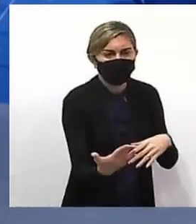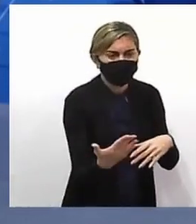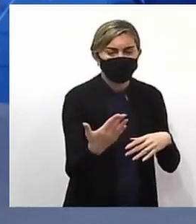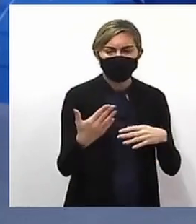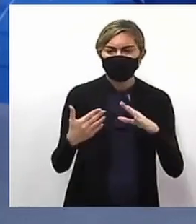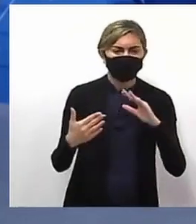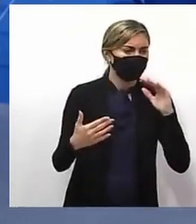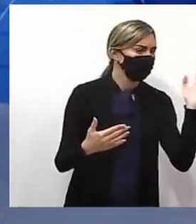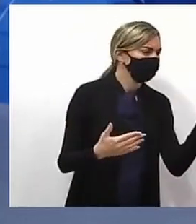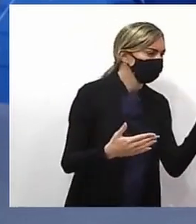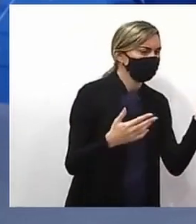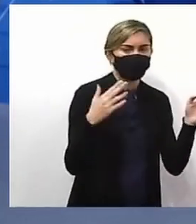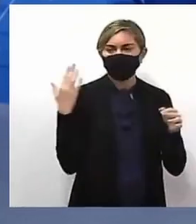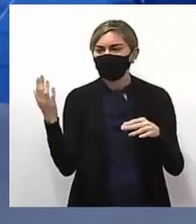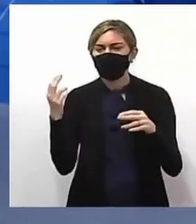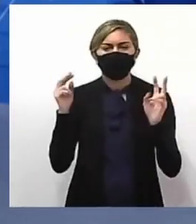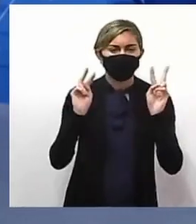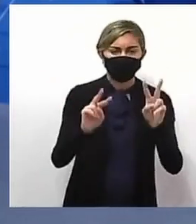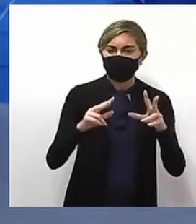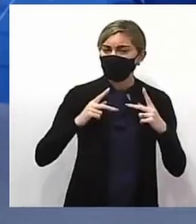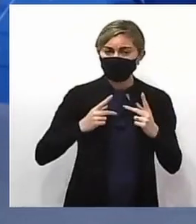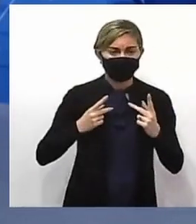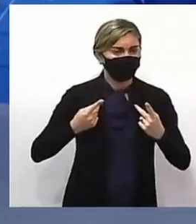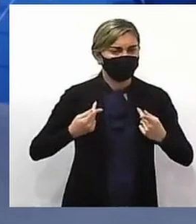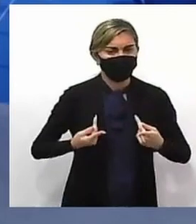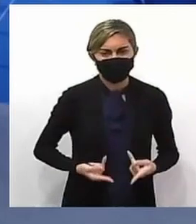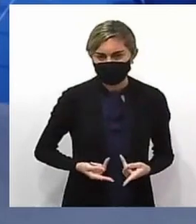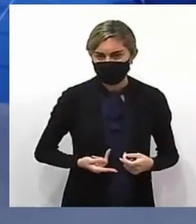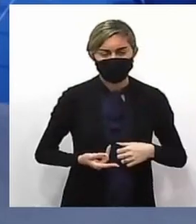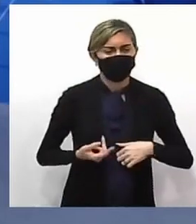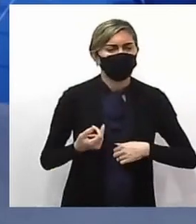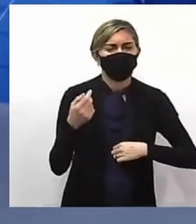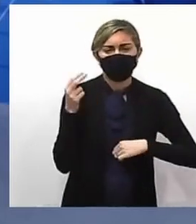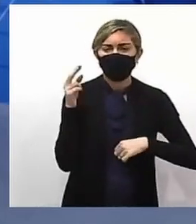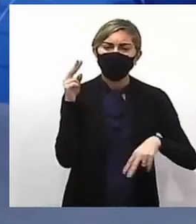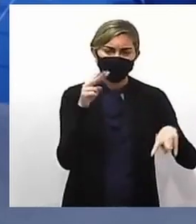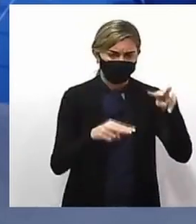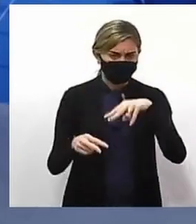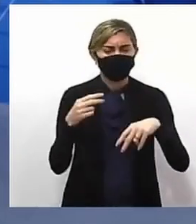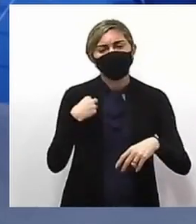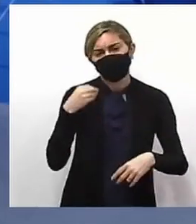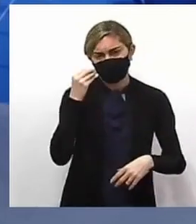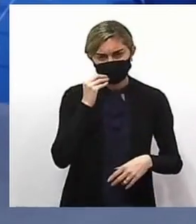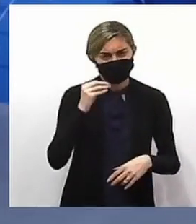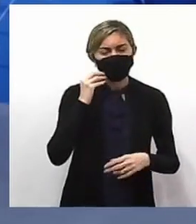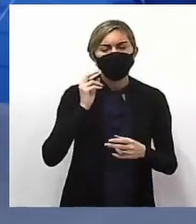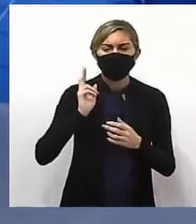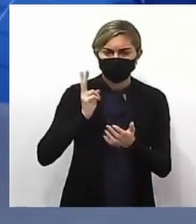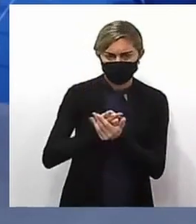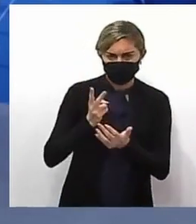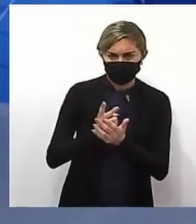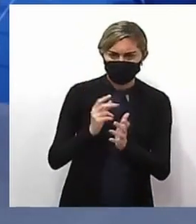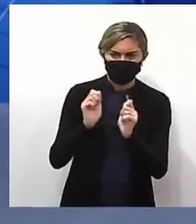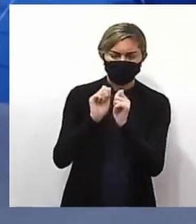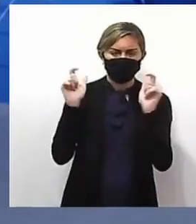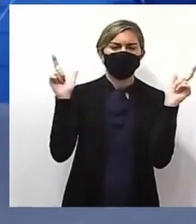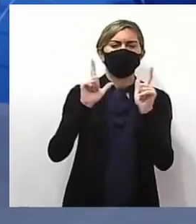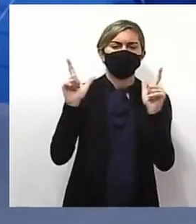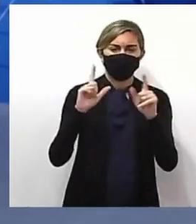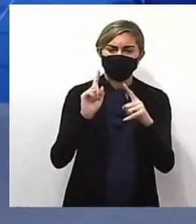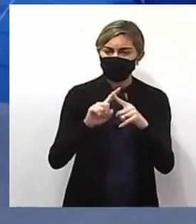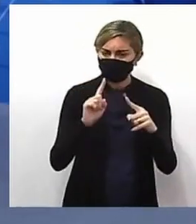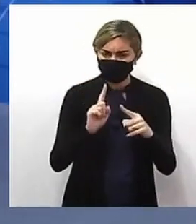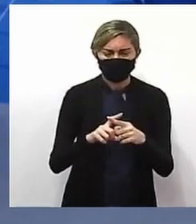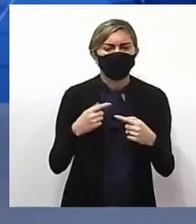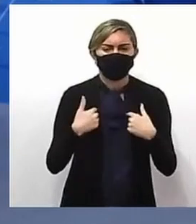precisa olhar a cidade com o lado humano, né? Então acho que esse é o olhar que eu tento manter atento,